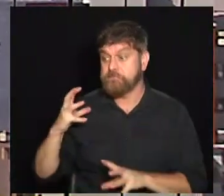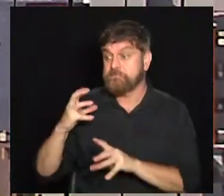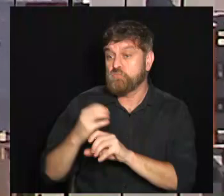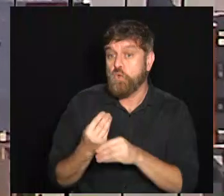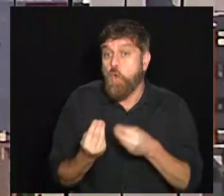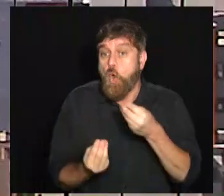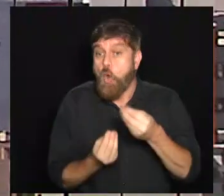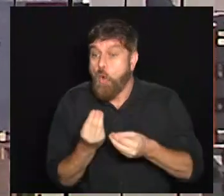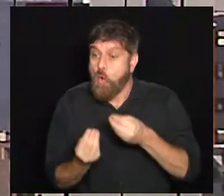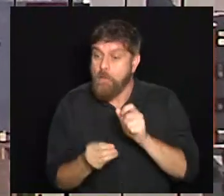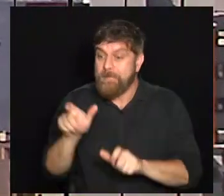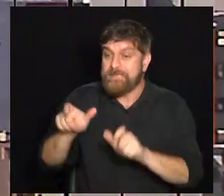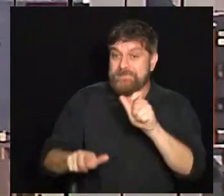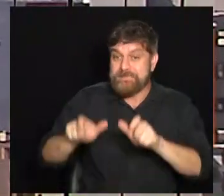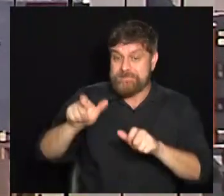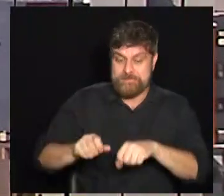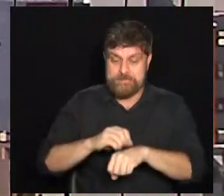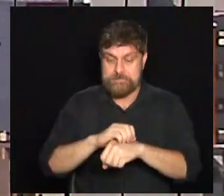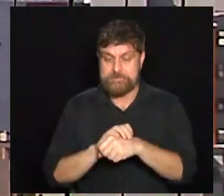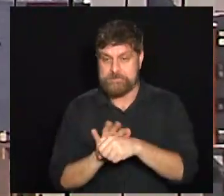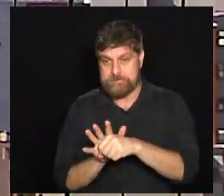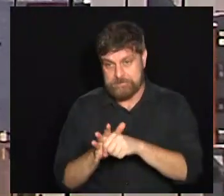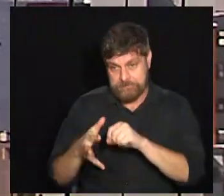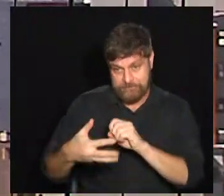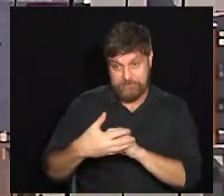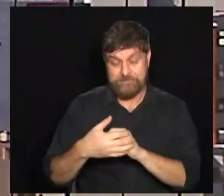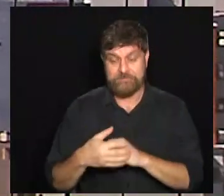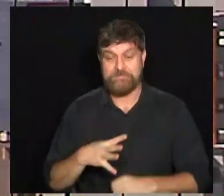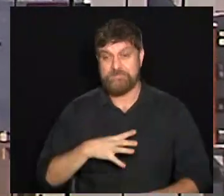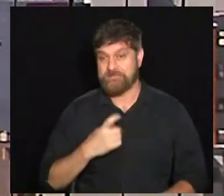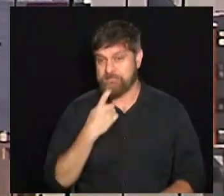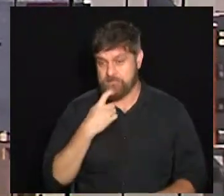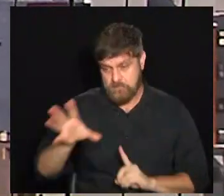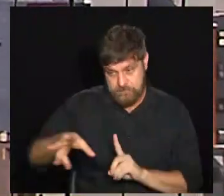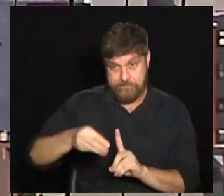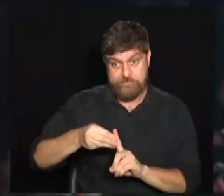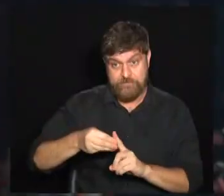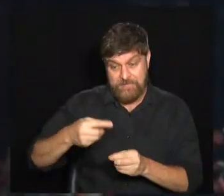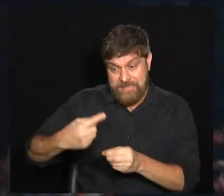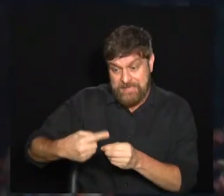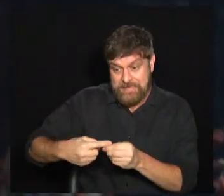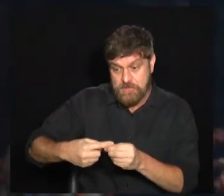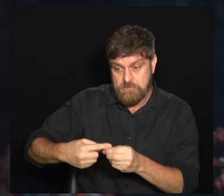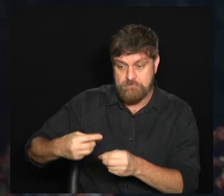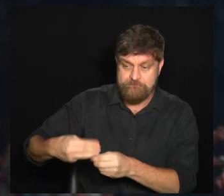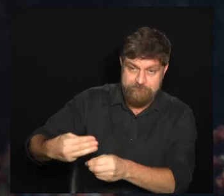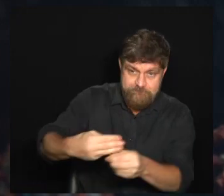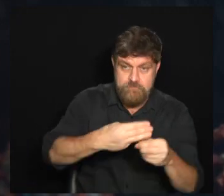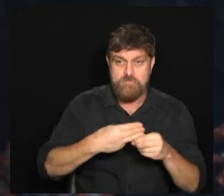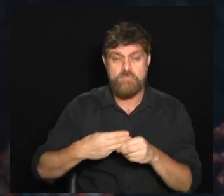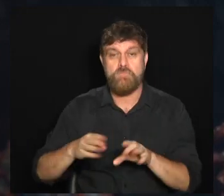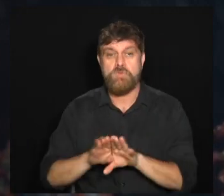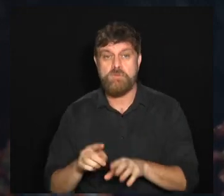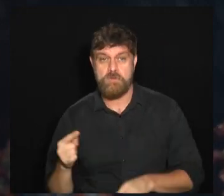os casos do novo coronavírus em Campinas e região. Na região